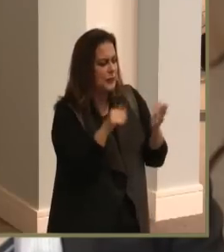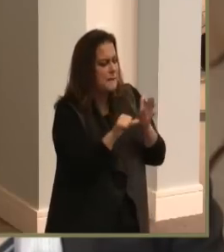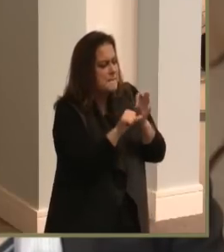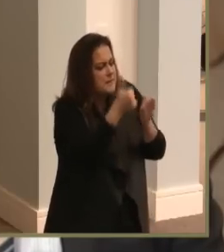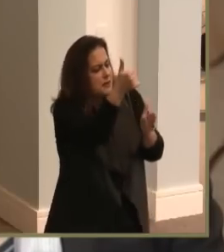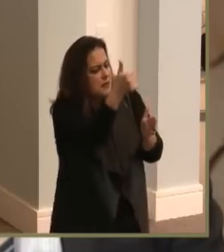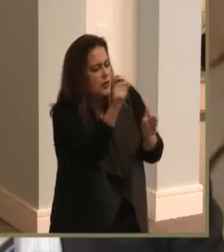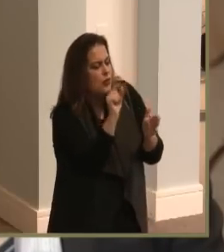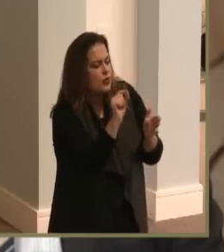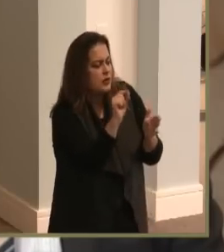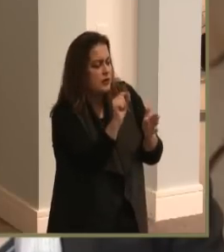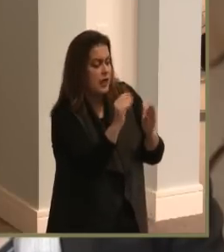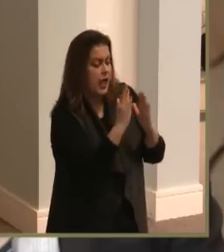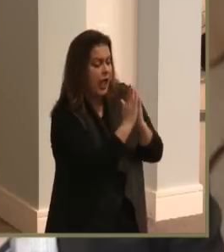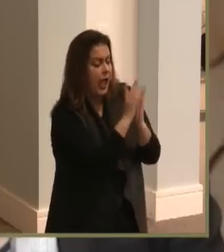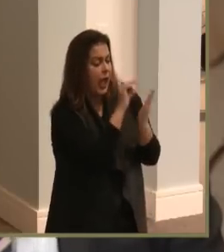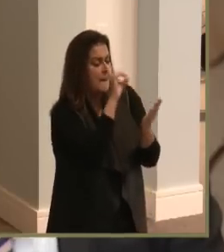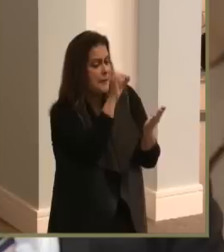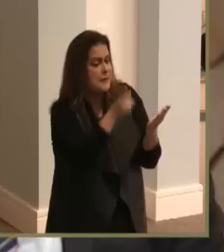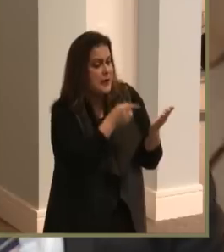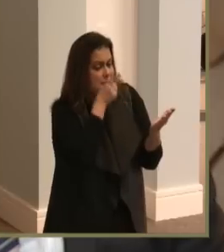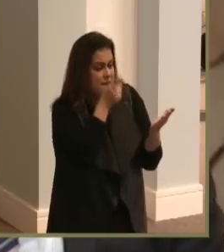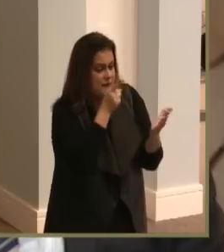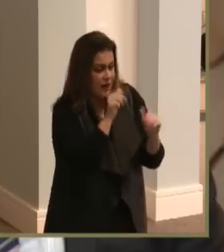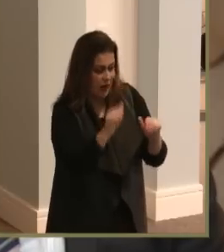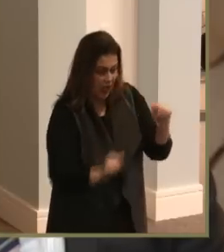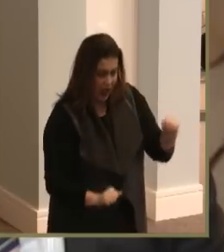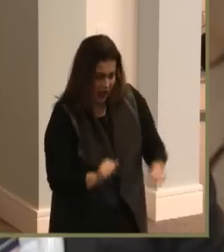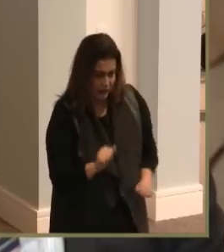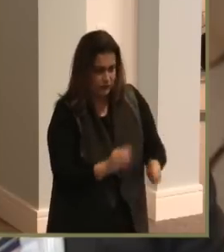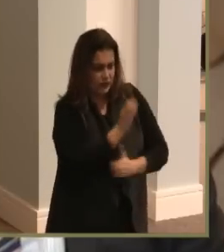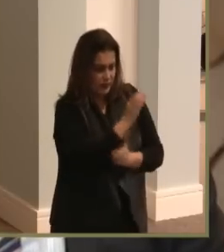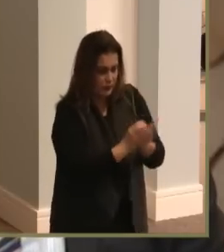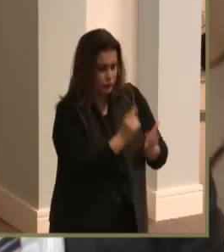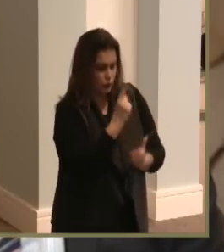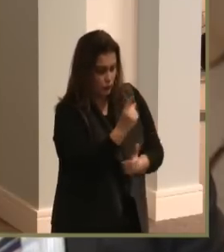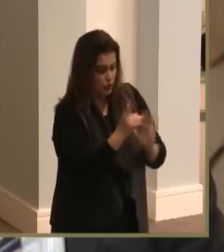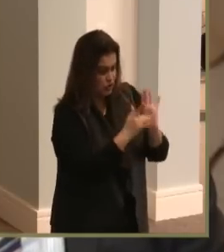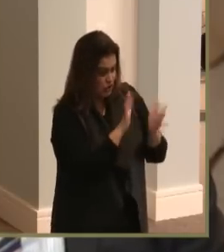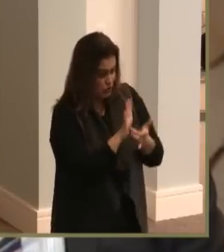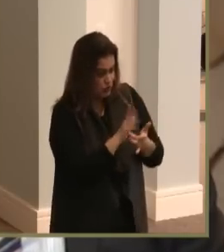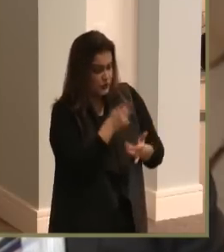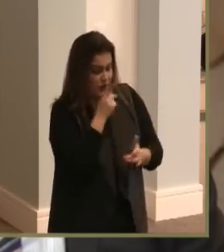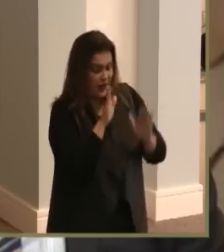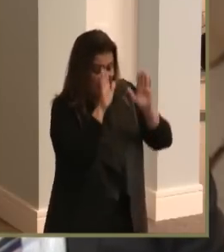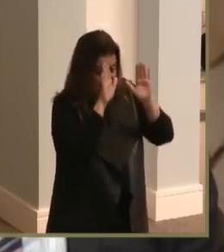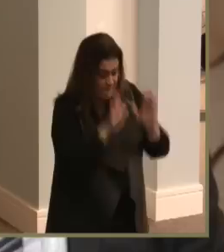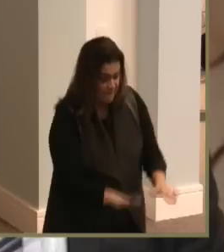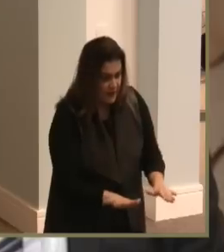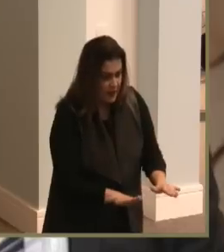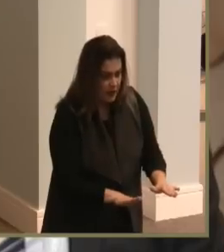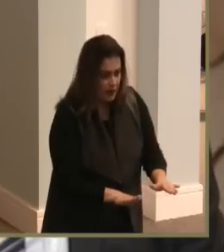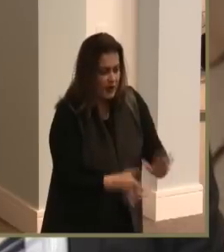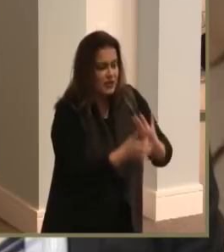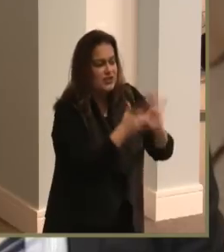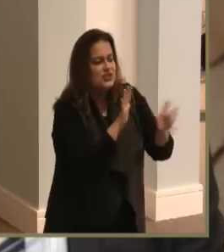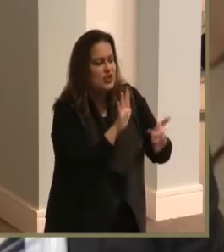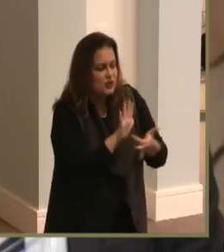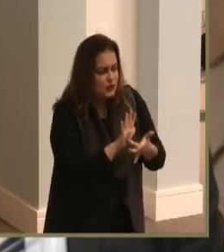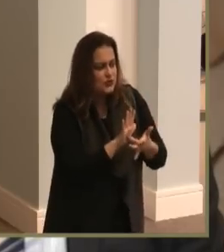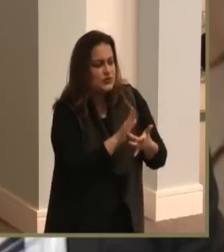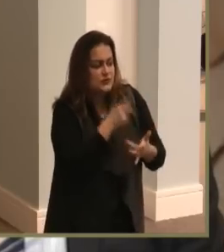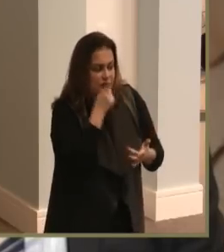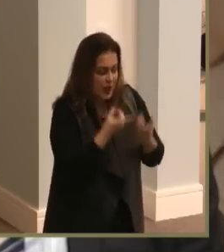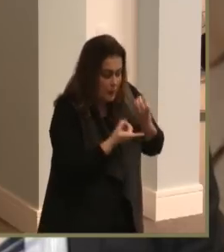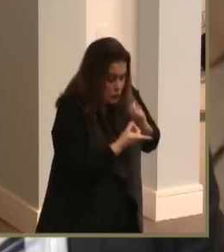lugar, quando a Bíblia fala, e o texto de Atos, no capítulo 1, quando Jesus fala, ficar em Jerusalém, Jesus está orientando